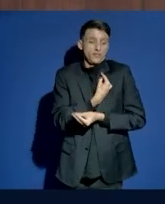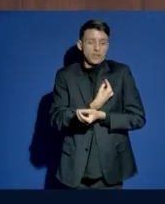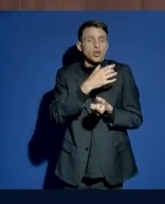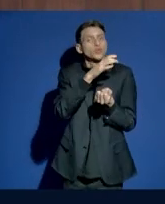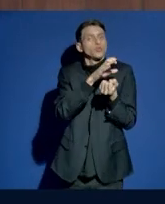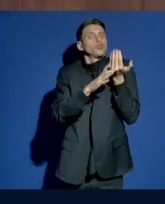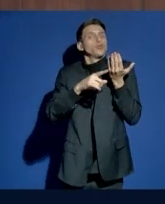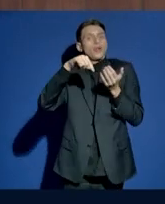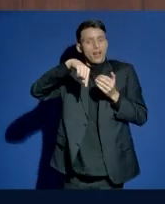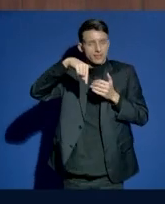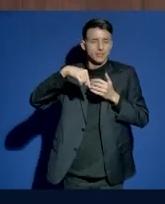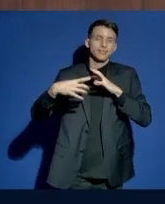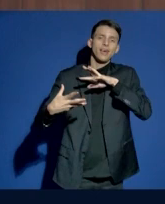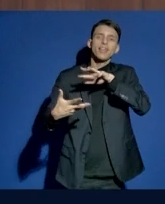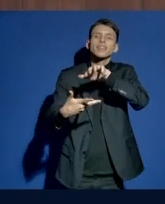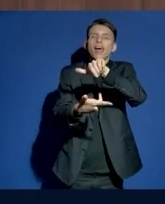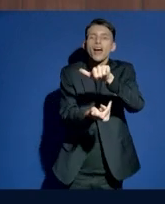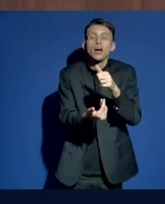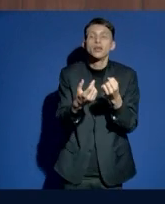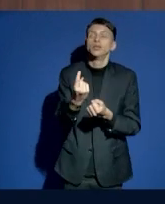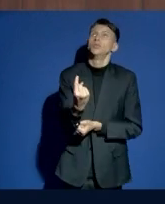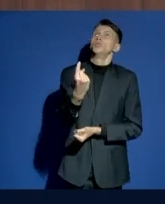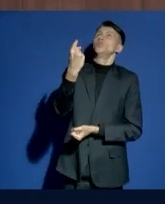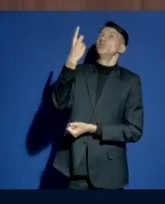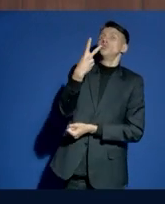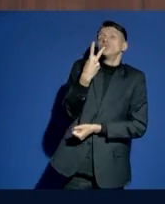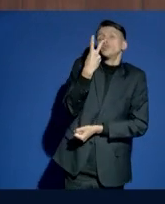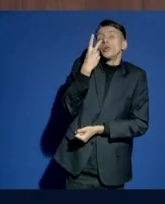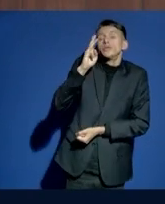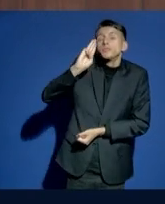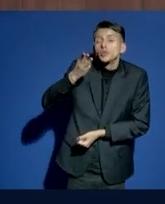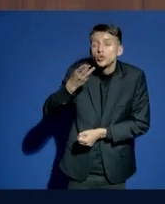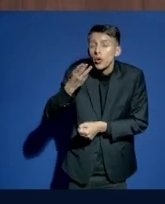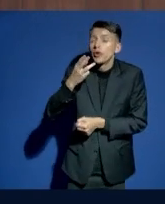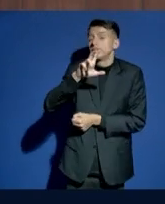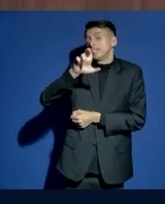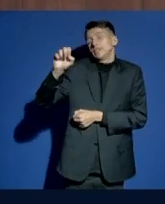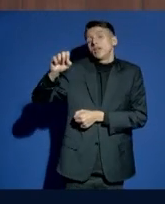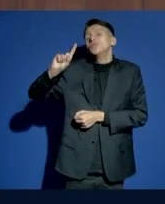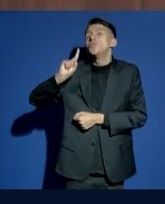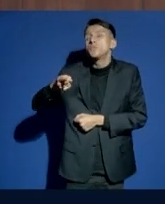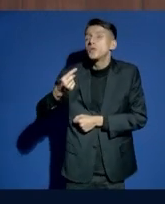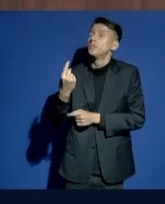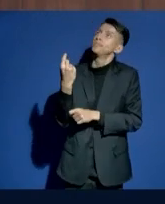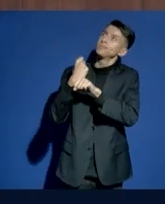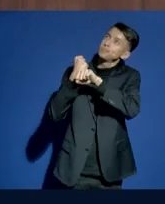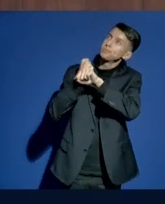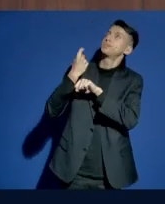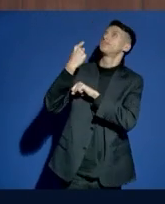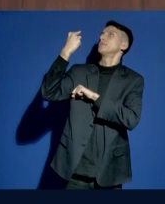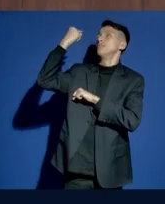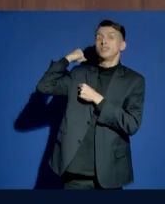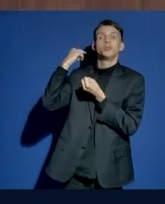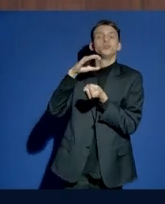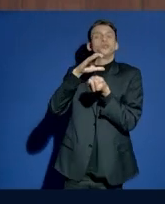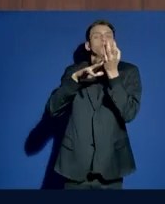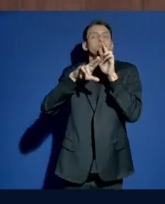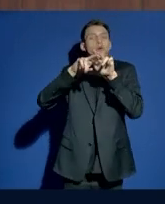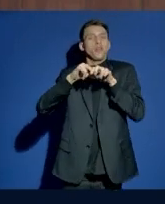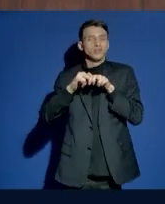Terra, aproximadamente 2,5 milhões de anos, um pouco mais, e a vida surgiu com os